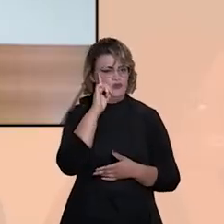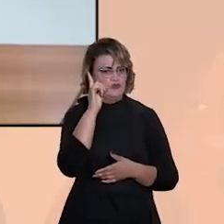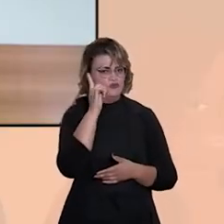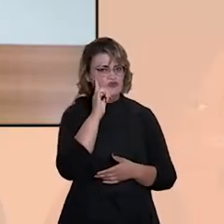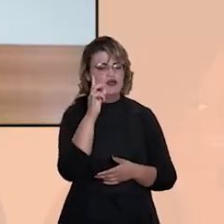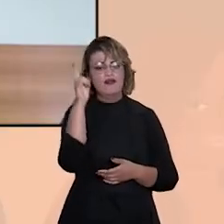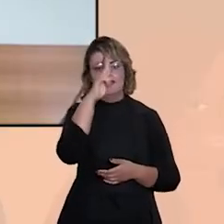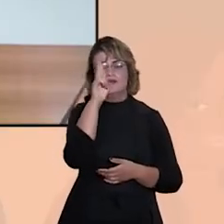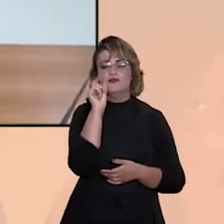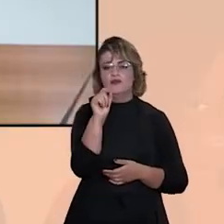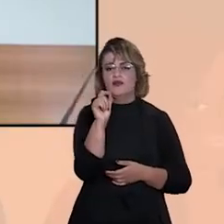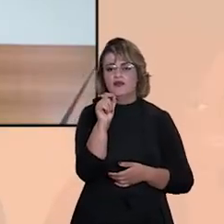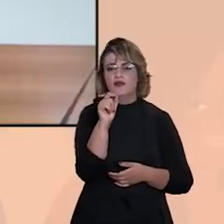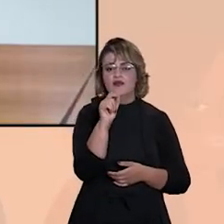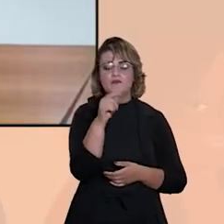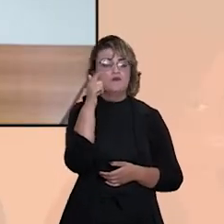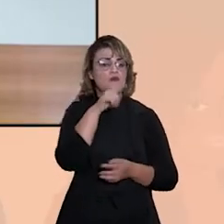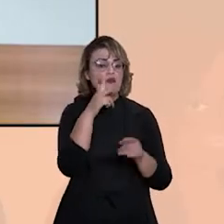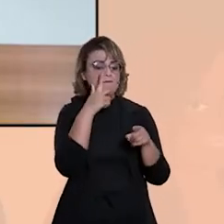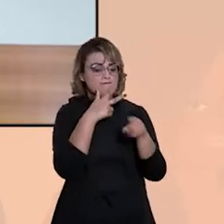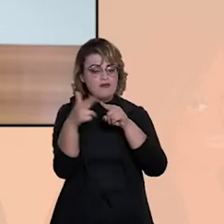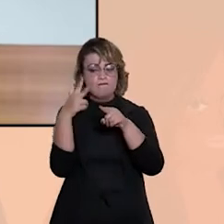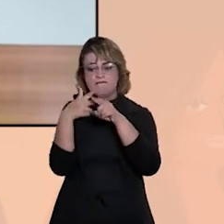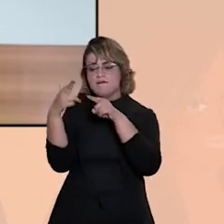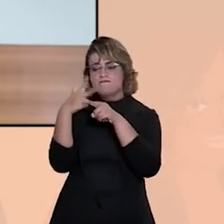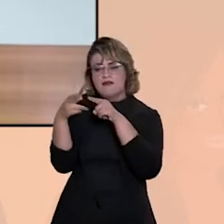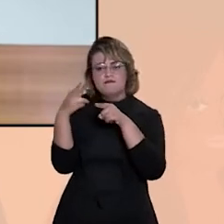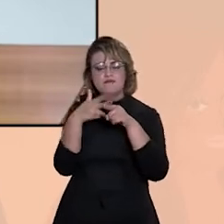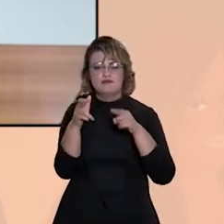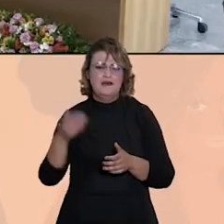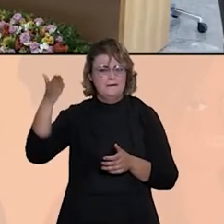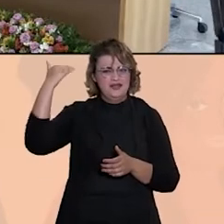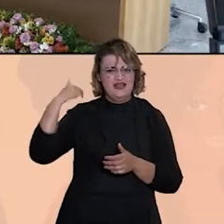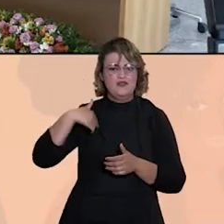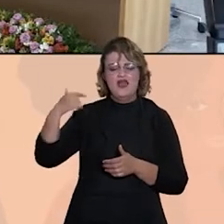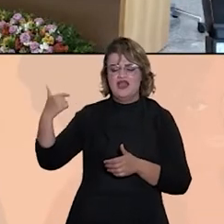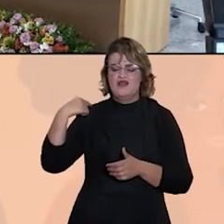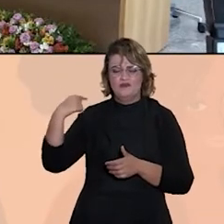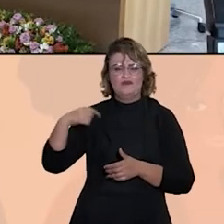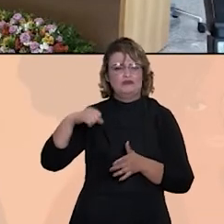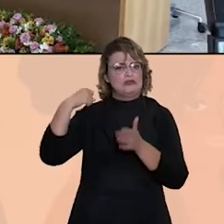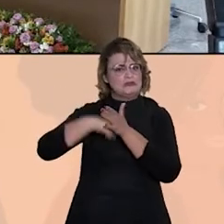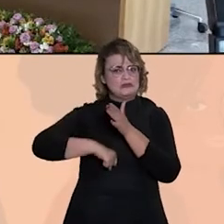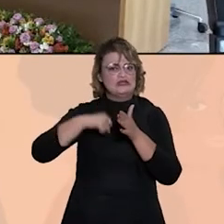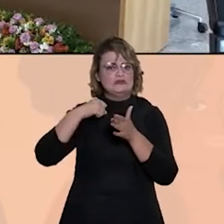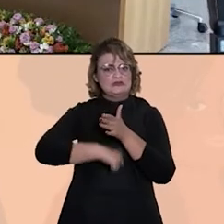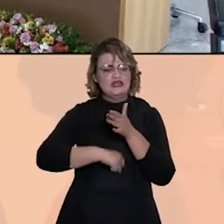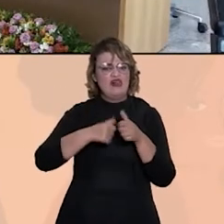o evento completo pode ser assistido no canal do STJ no YouTube acesse